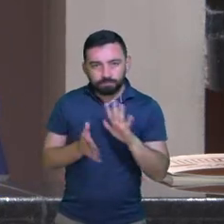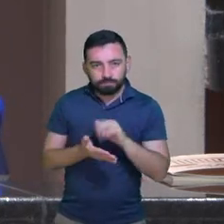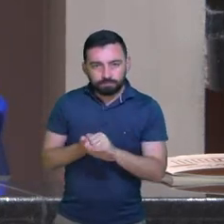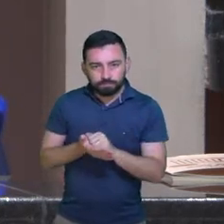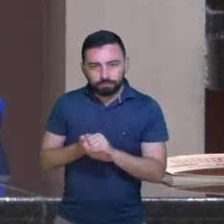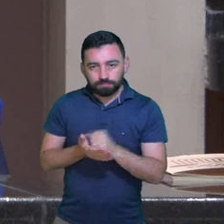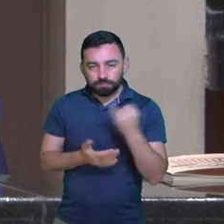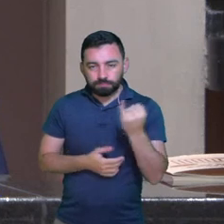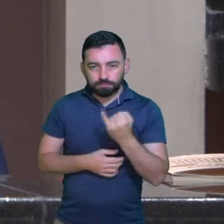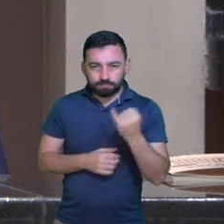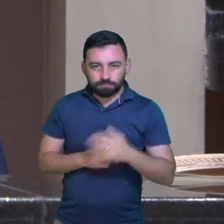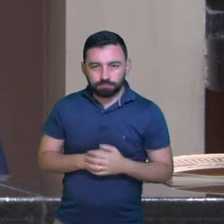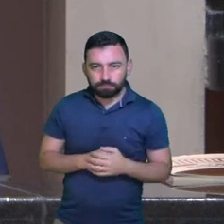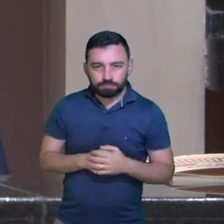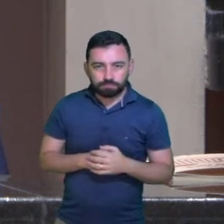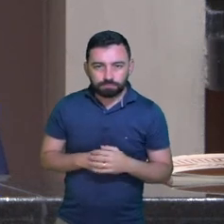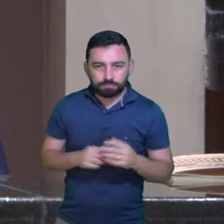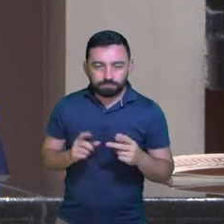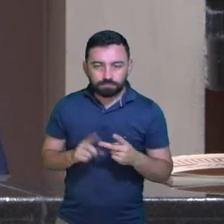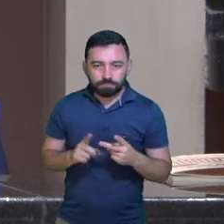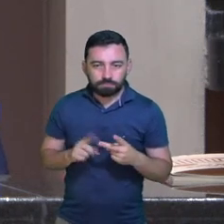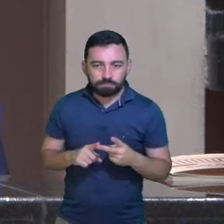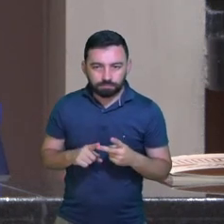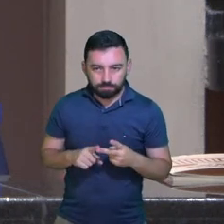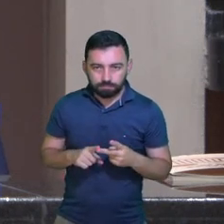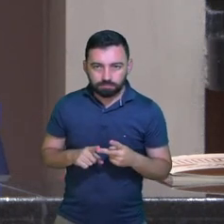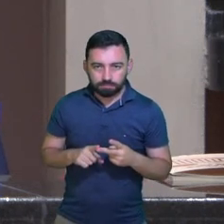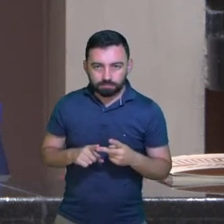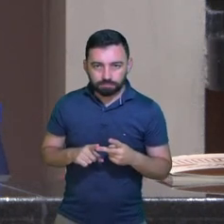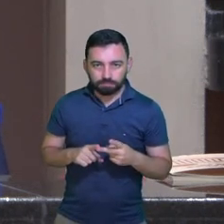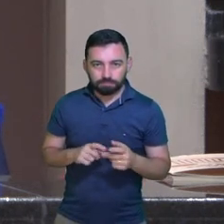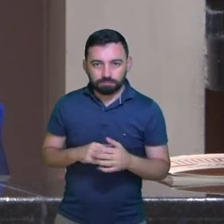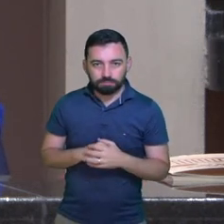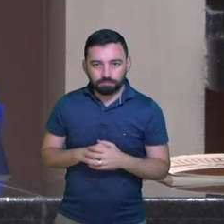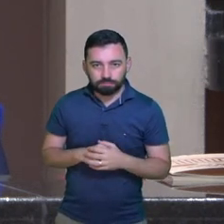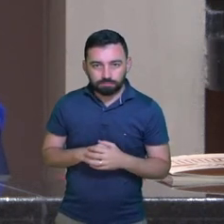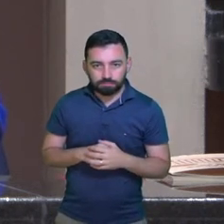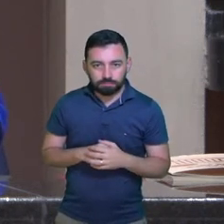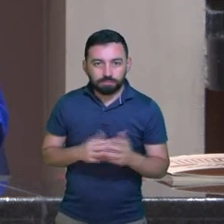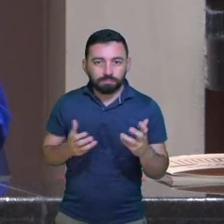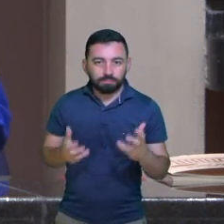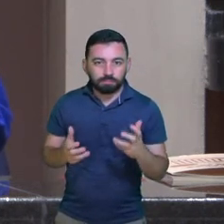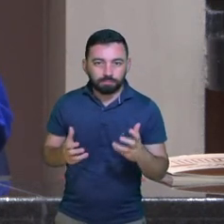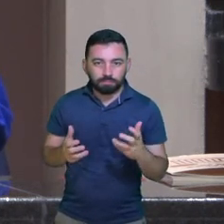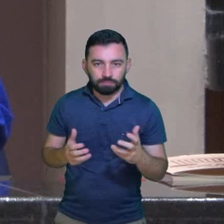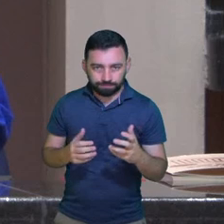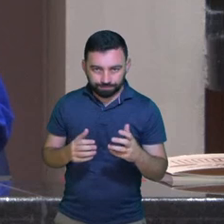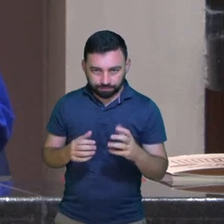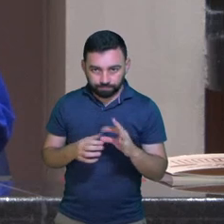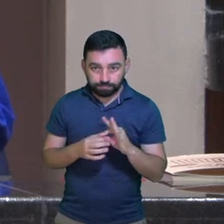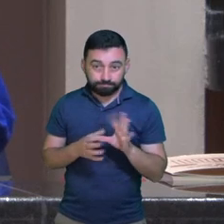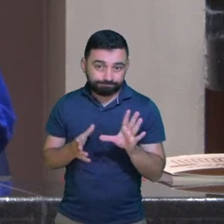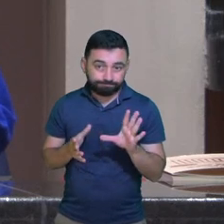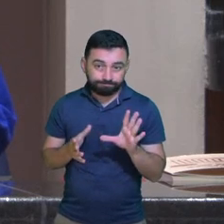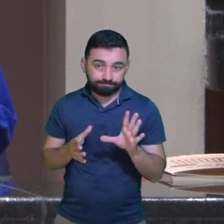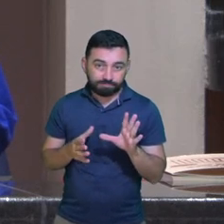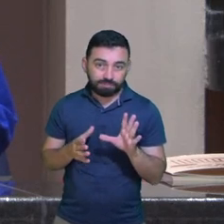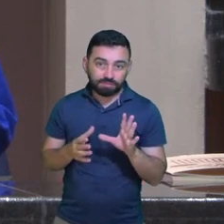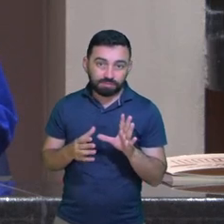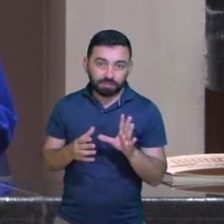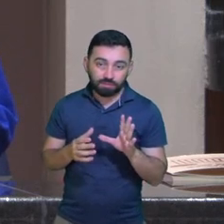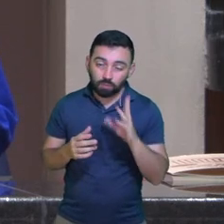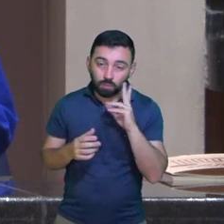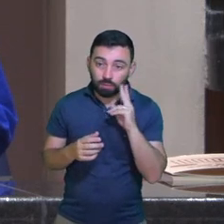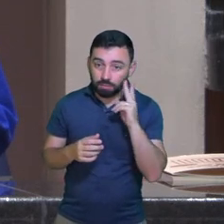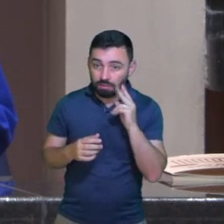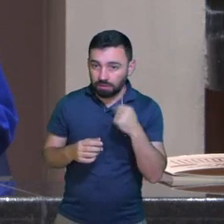acho que que é fundamental em segundo lugar eh também quero tomar liberdade eu Eu normalmente não